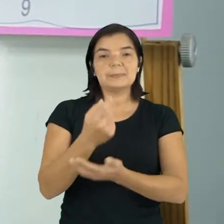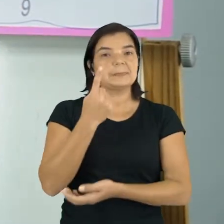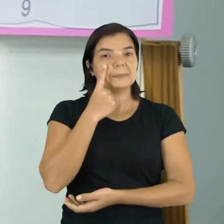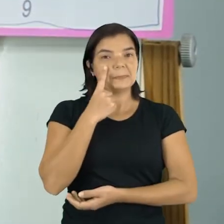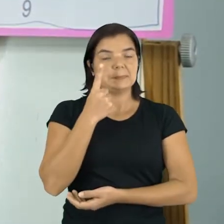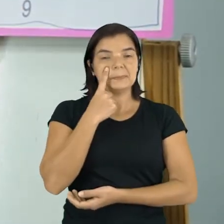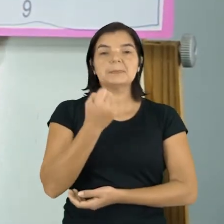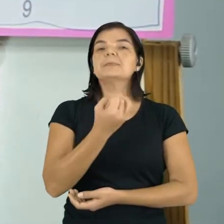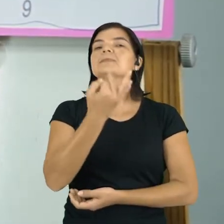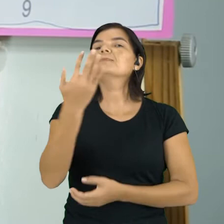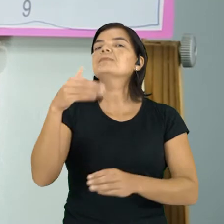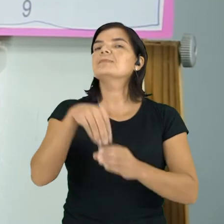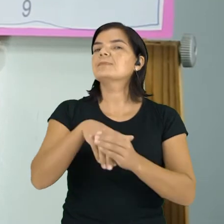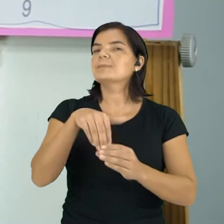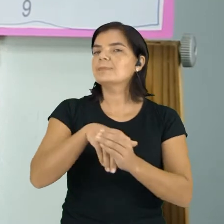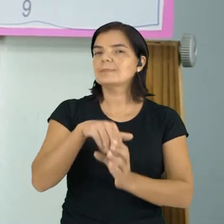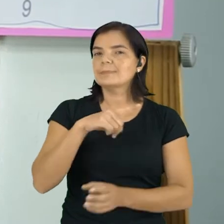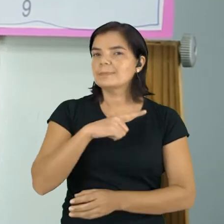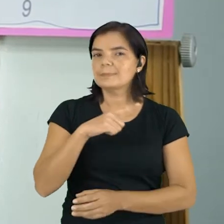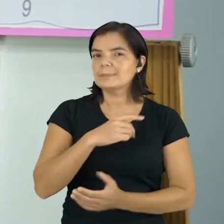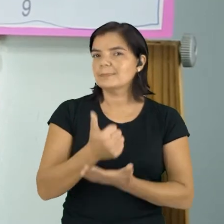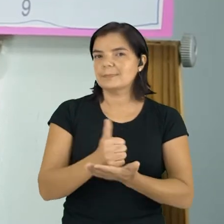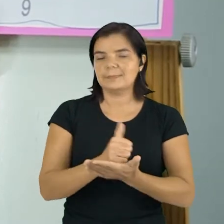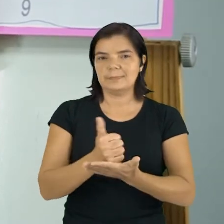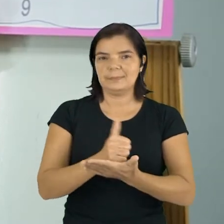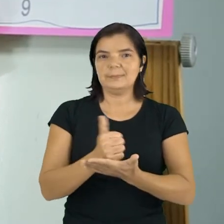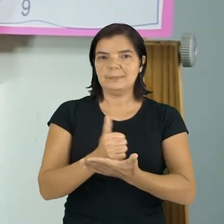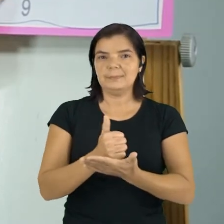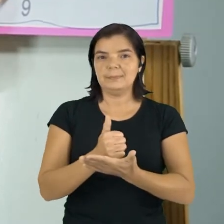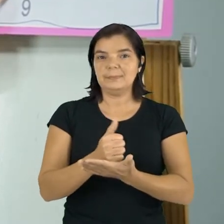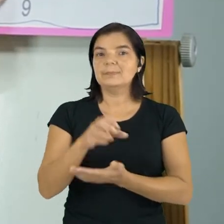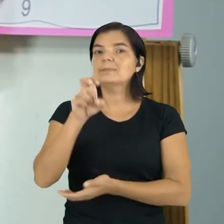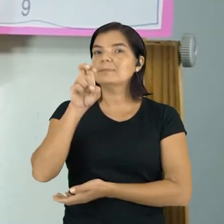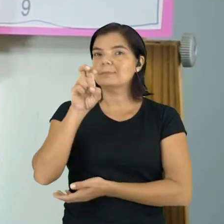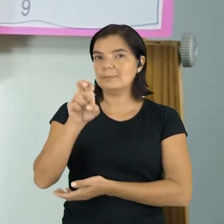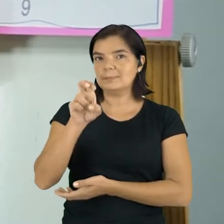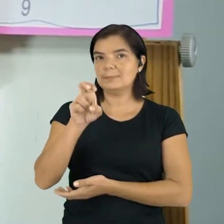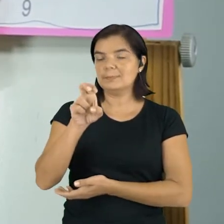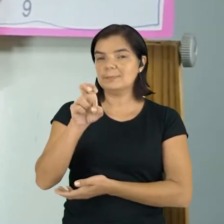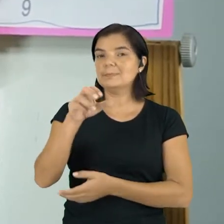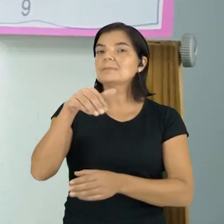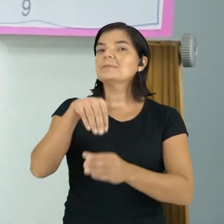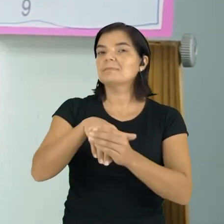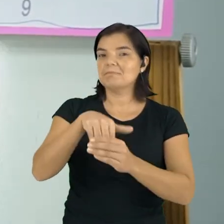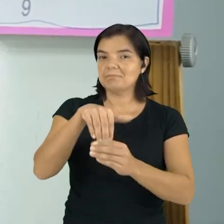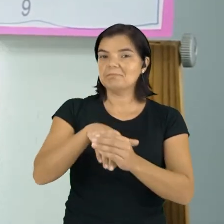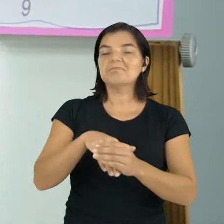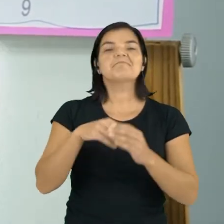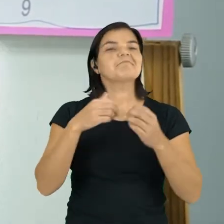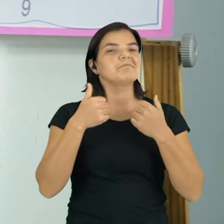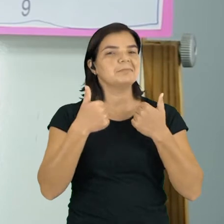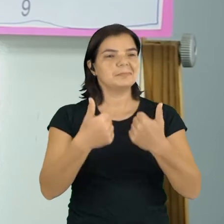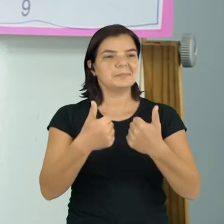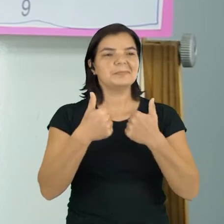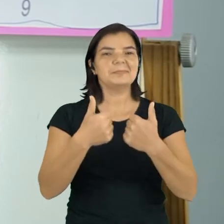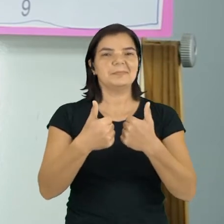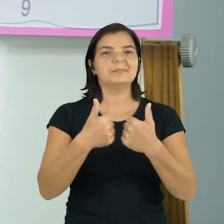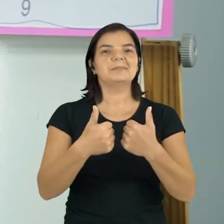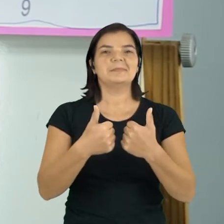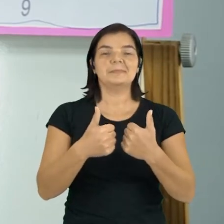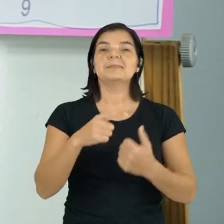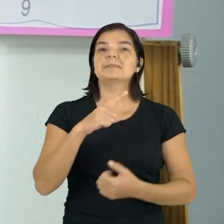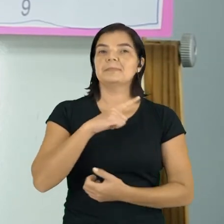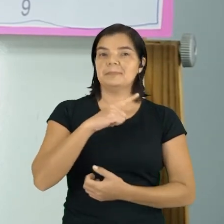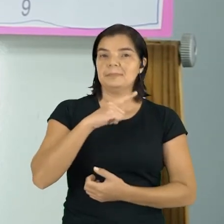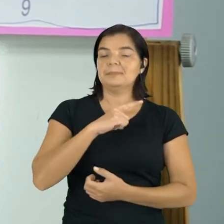Olha só, quantos votos nós tivemos para o videogame? 5 votos, muito bem,